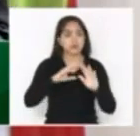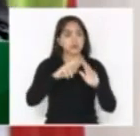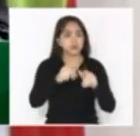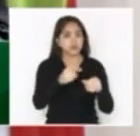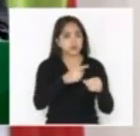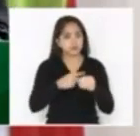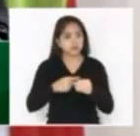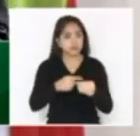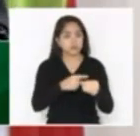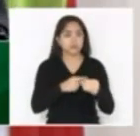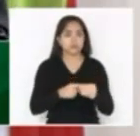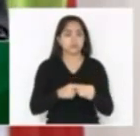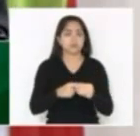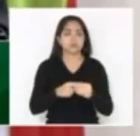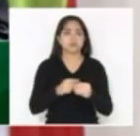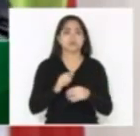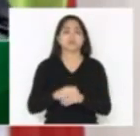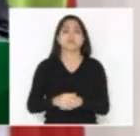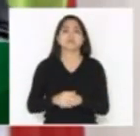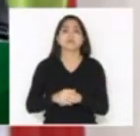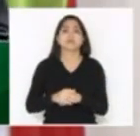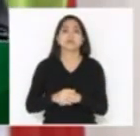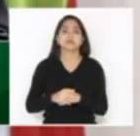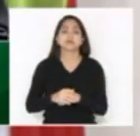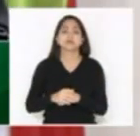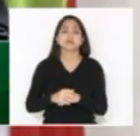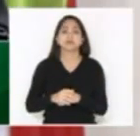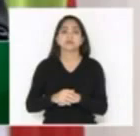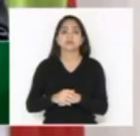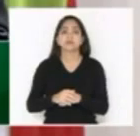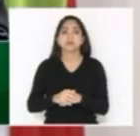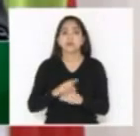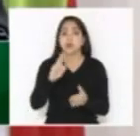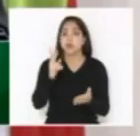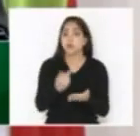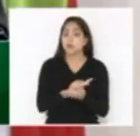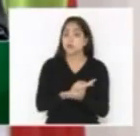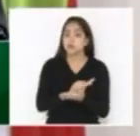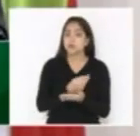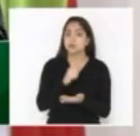E acabou acontecendo um fato